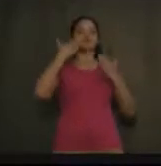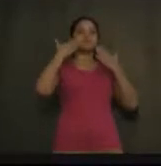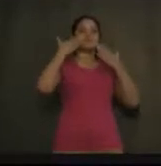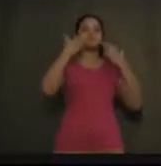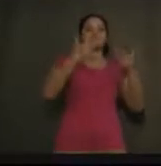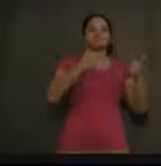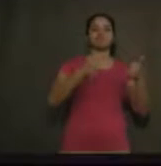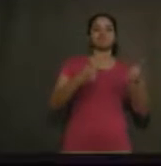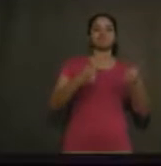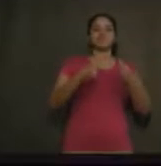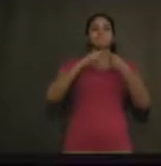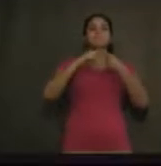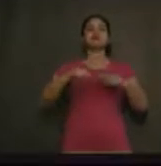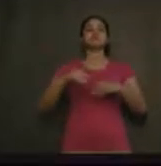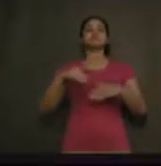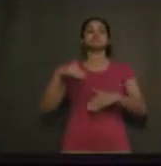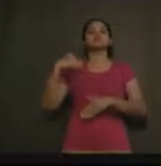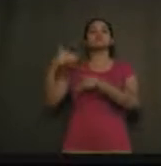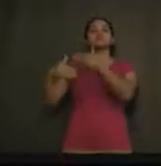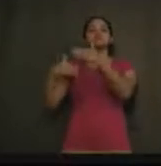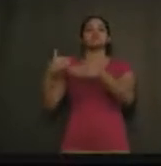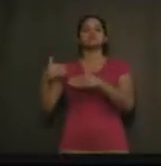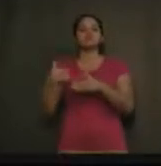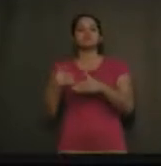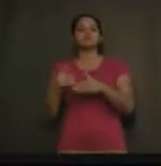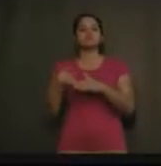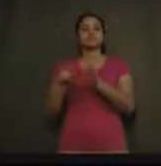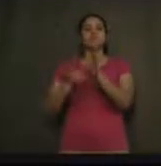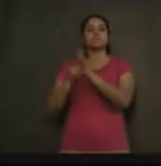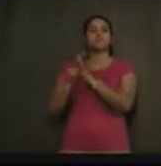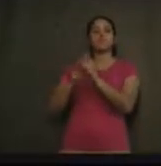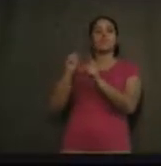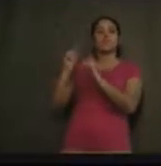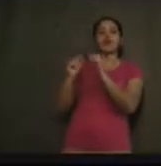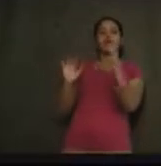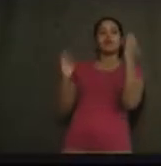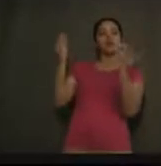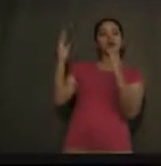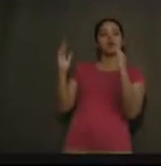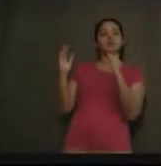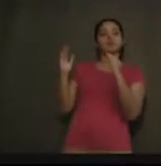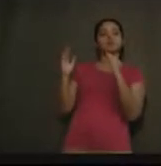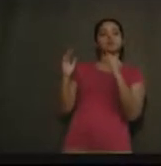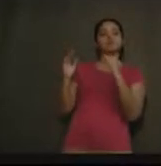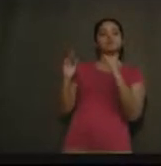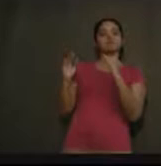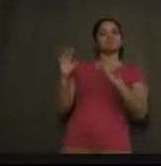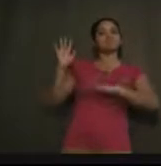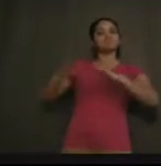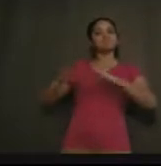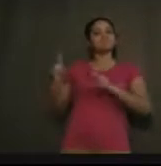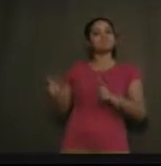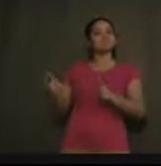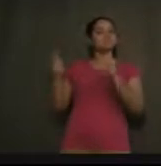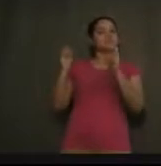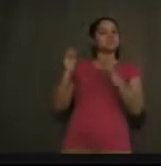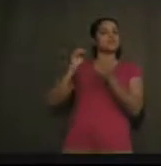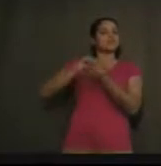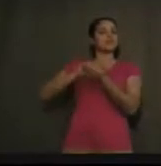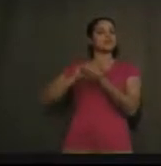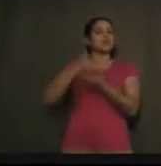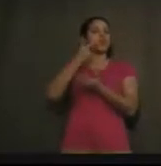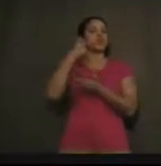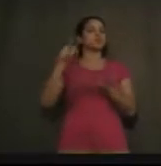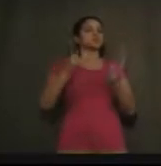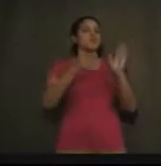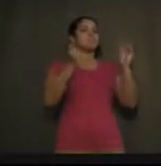na sequência dessa pergunta do Fragman, percebeu que ele tinha omitido um caso, uma possibilidade que ele